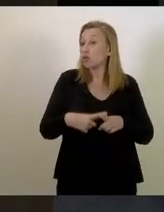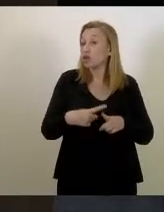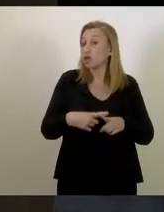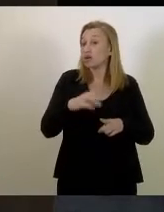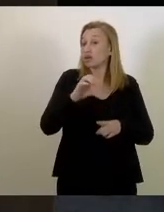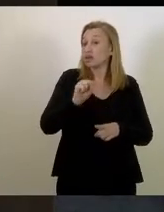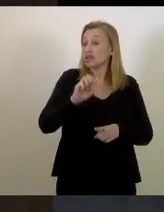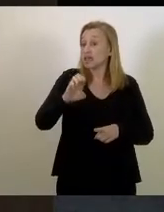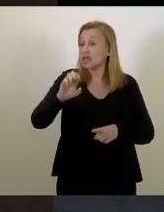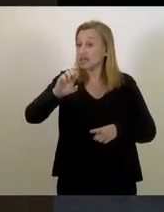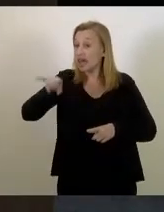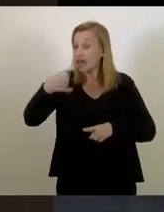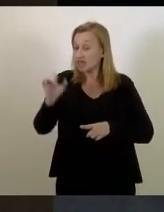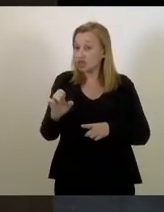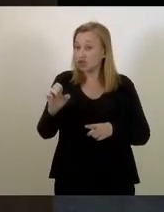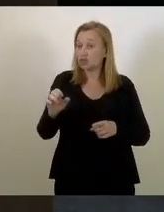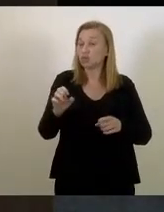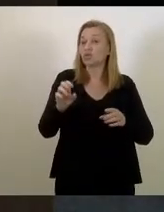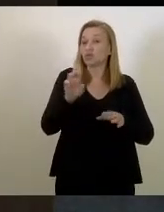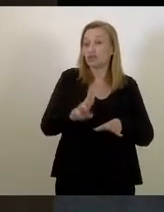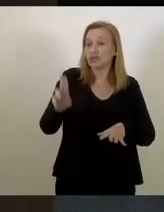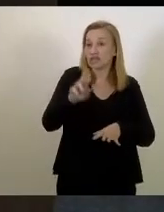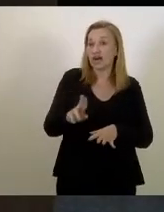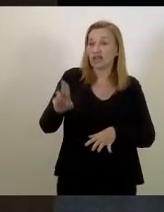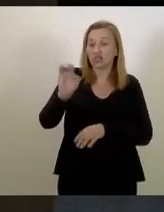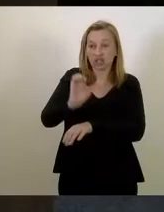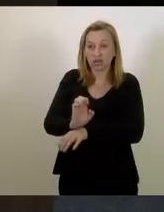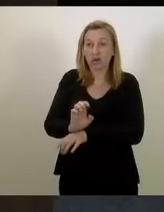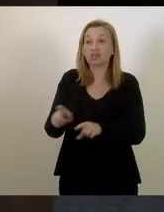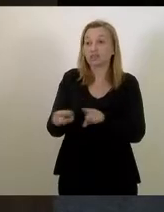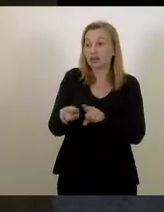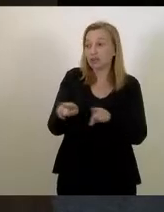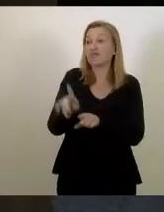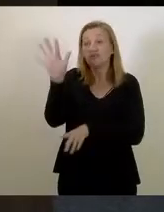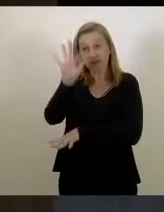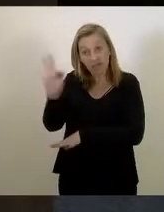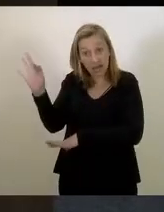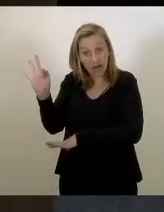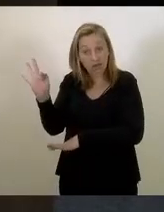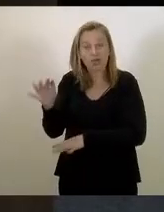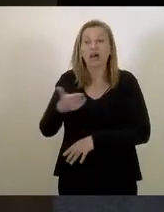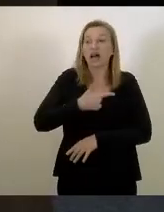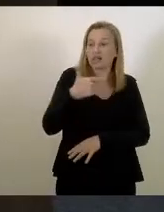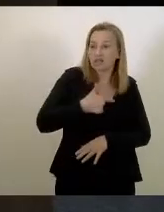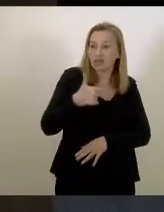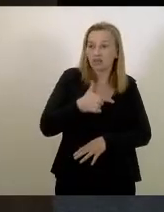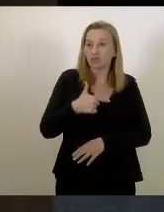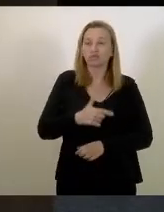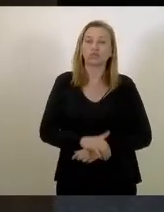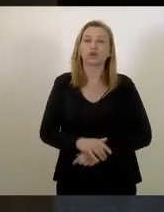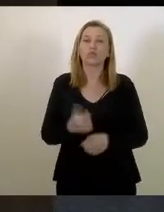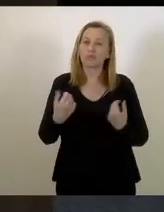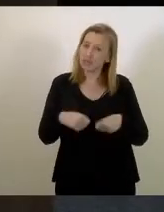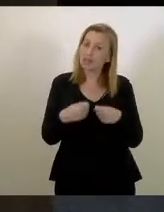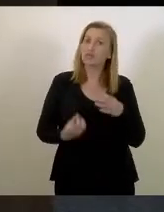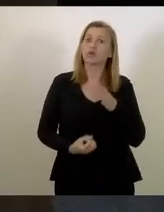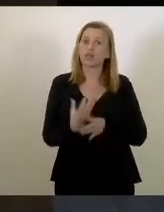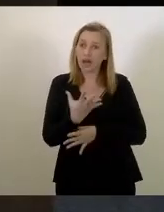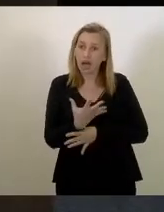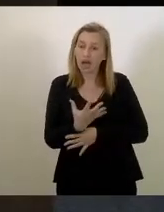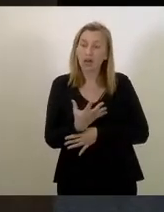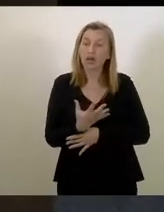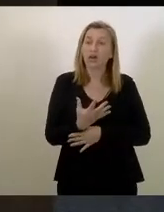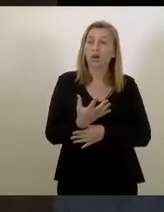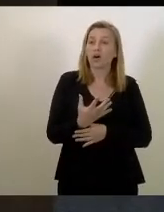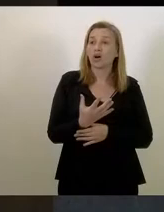CEDERG ele envolve universidades estaduais mas envolve também universidades federais a segunda coisa é que é preciso criar algum